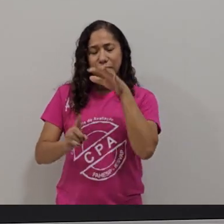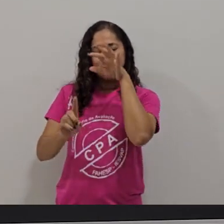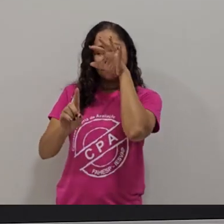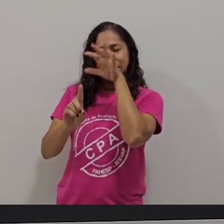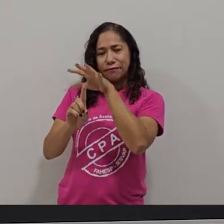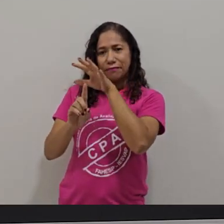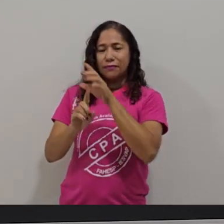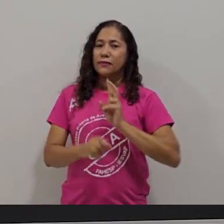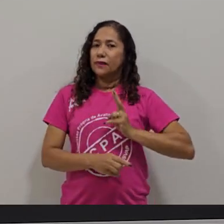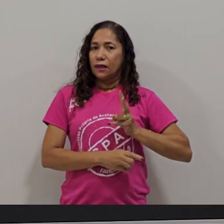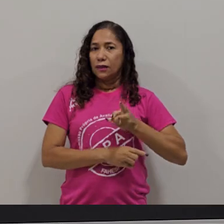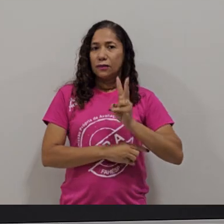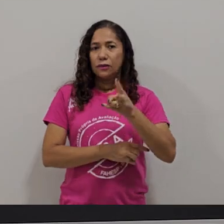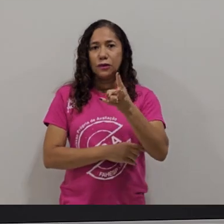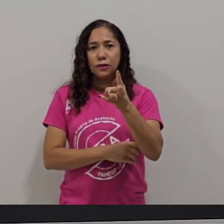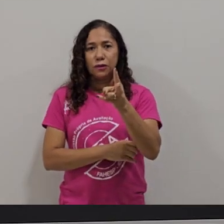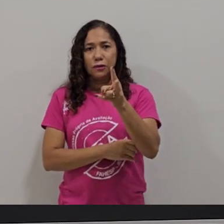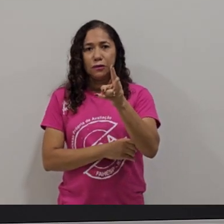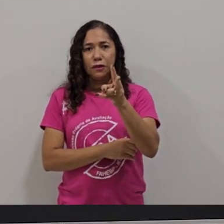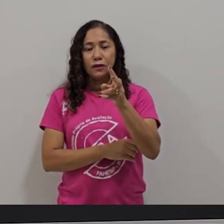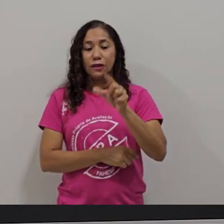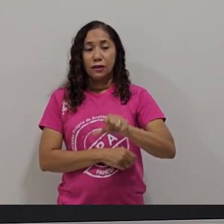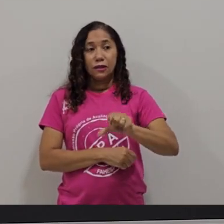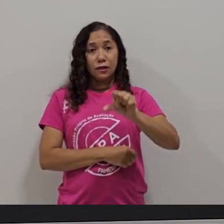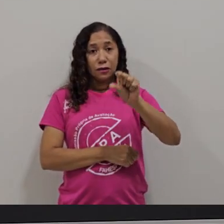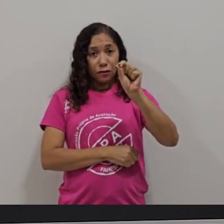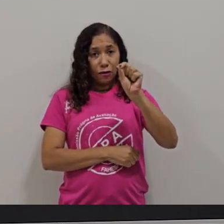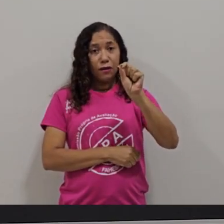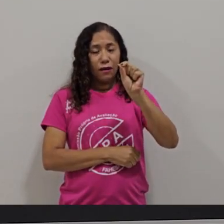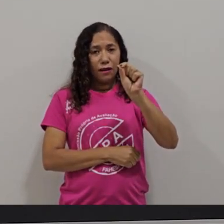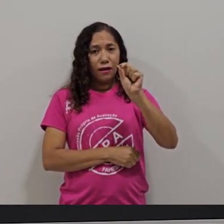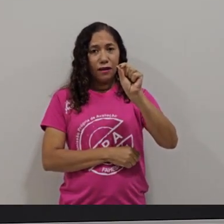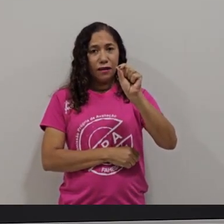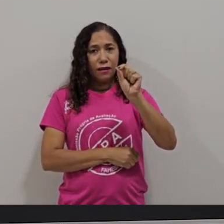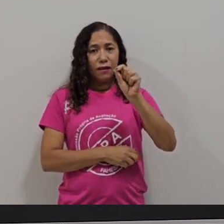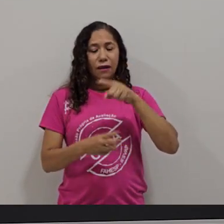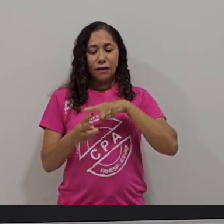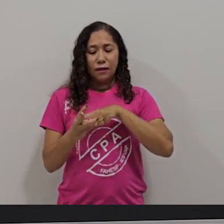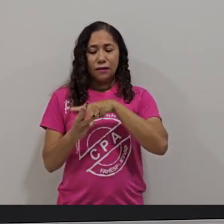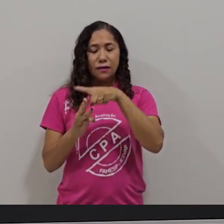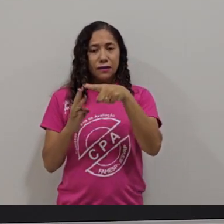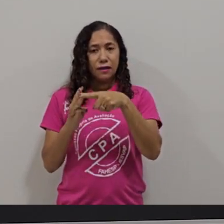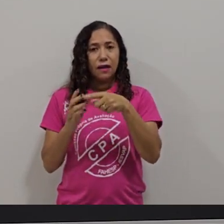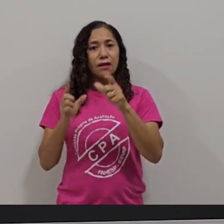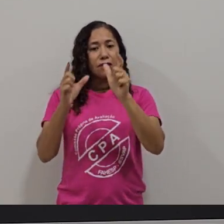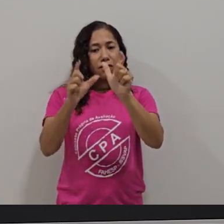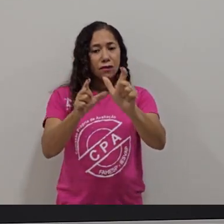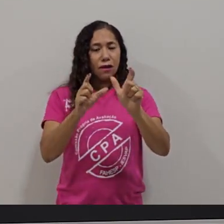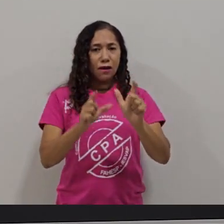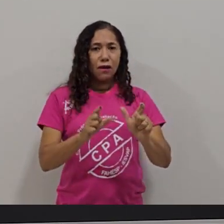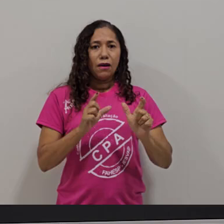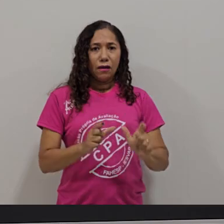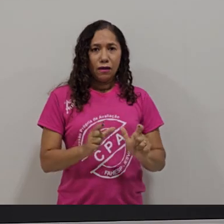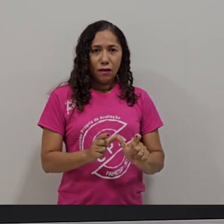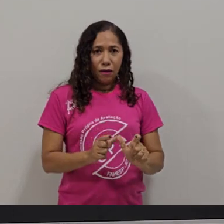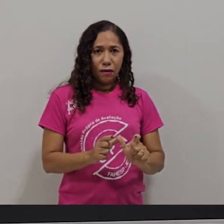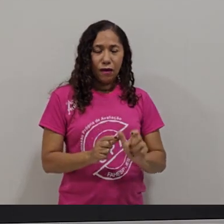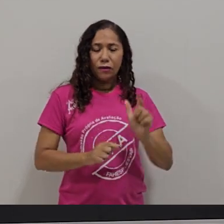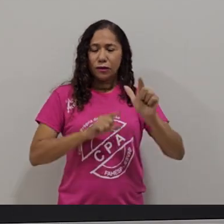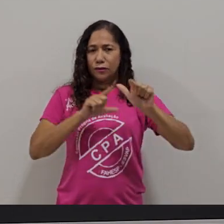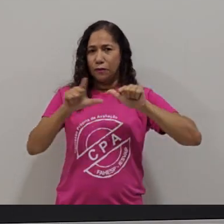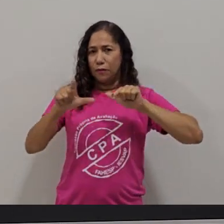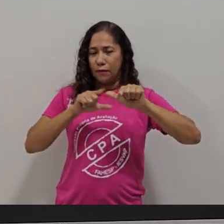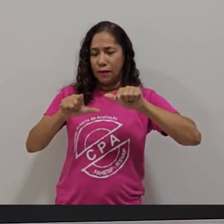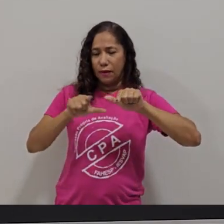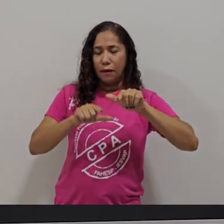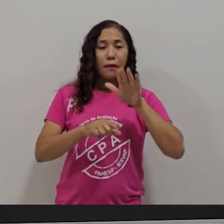dar continuidade, né? Então, a gente escolheu inicialmente esses 3 setores, né? É o público-alvo que nós vamos